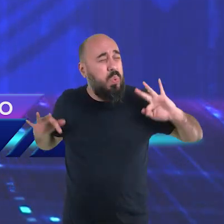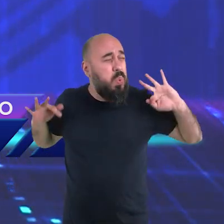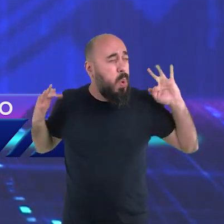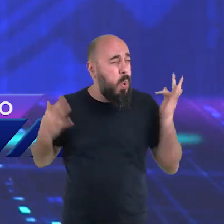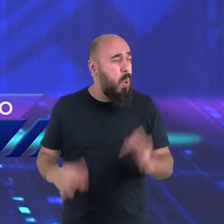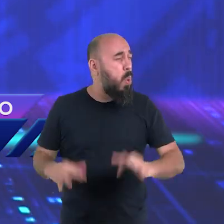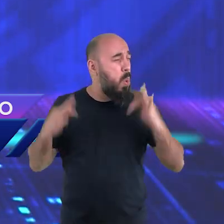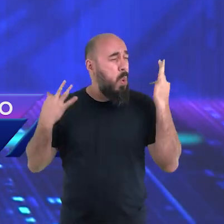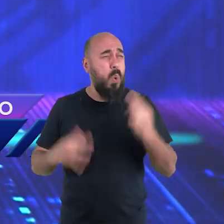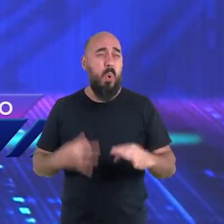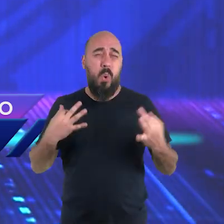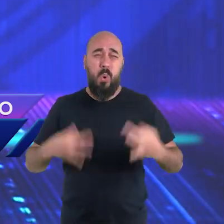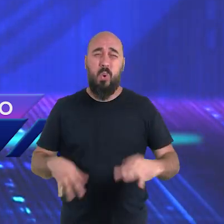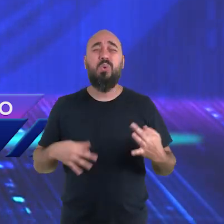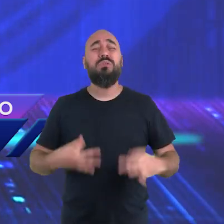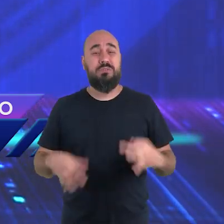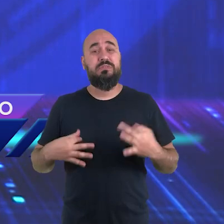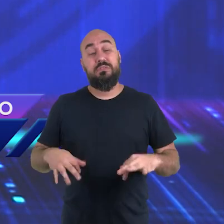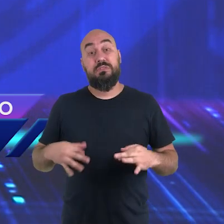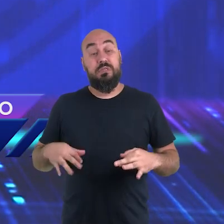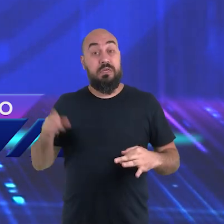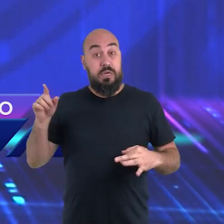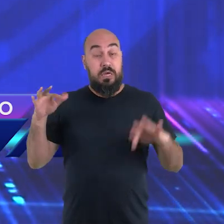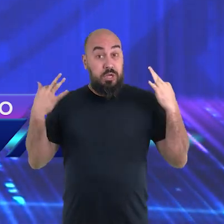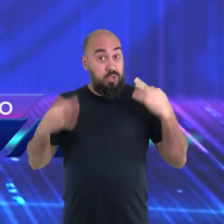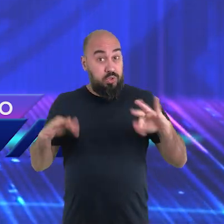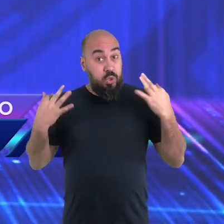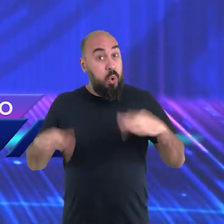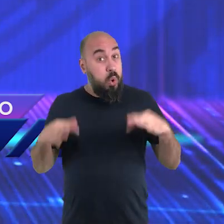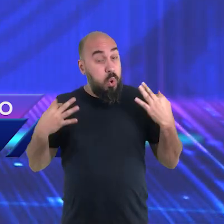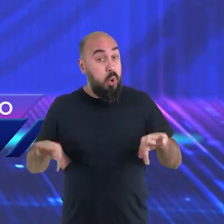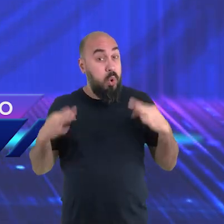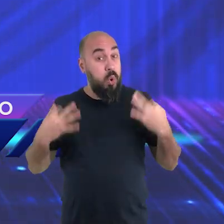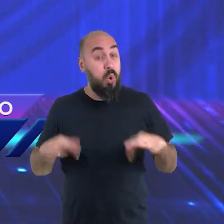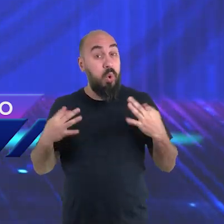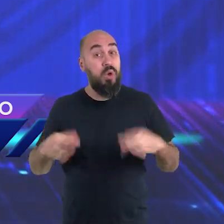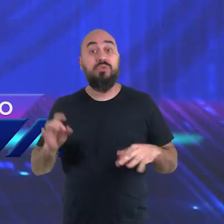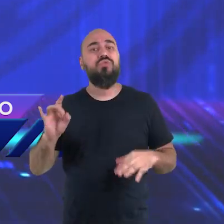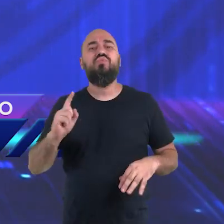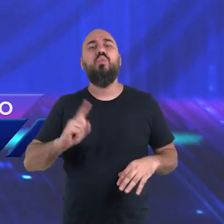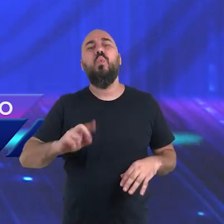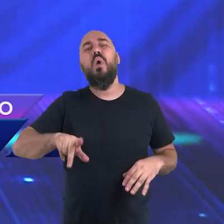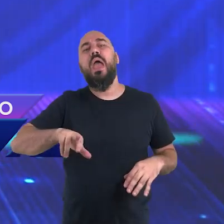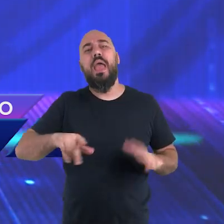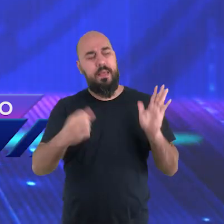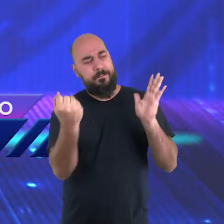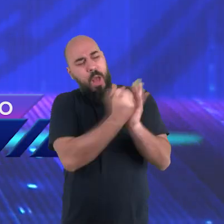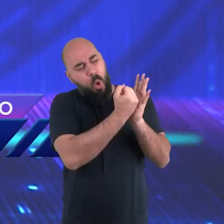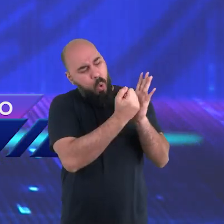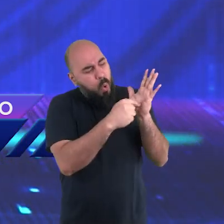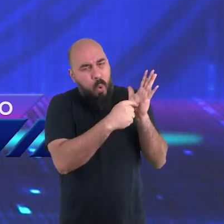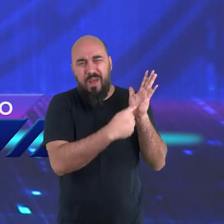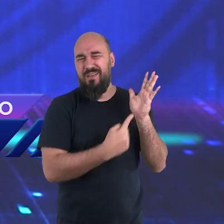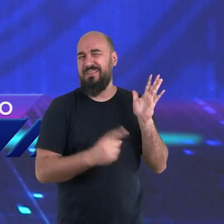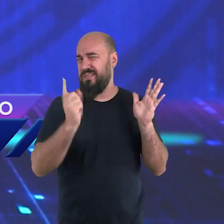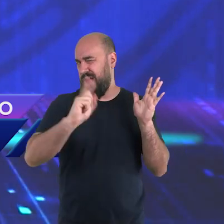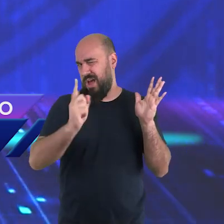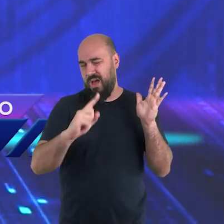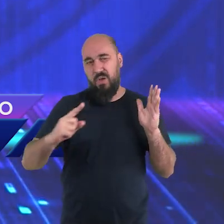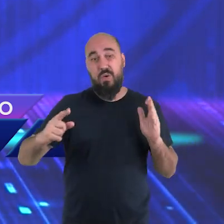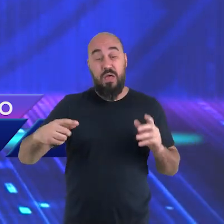terríveis, cruéis, e as dores maiores que Jesus sofria não eram as dos cravos que rasgavam suas mãos e os